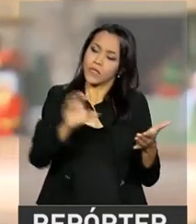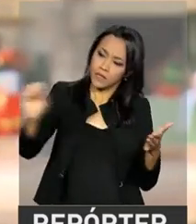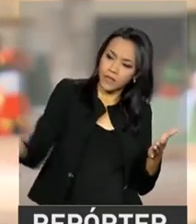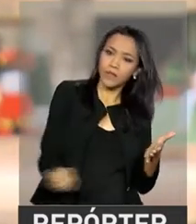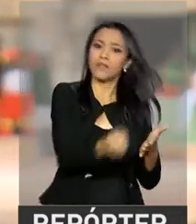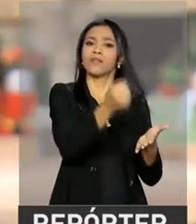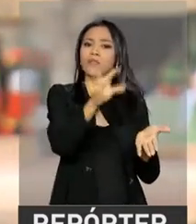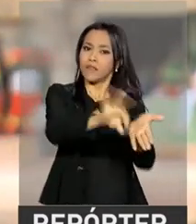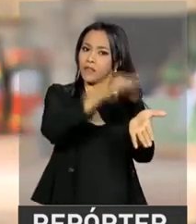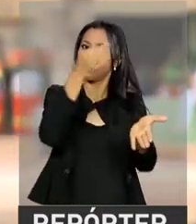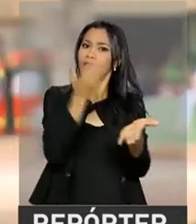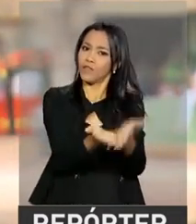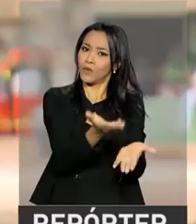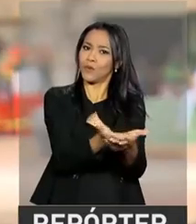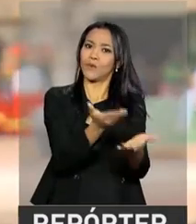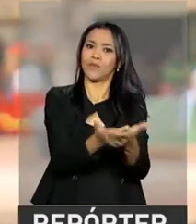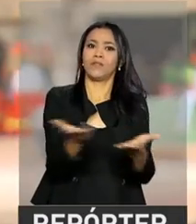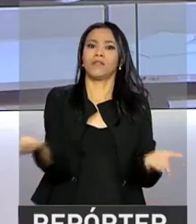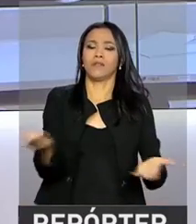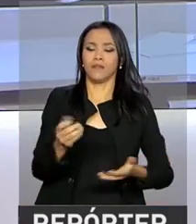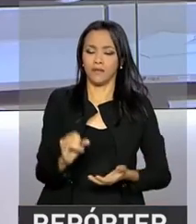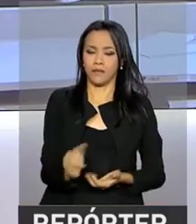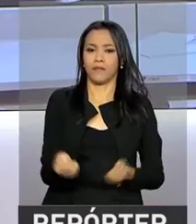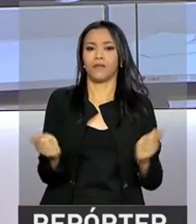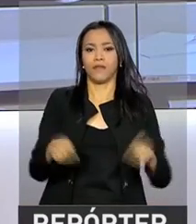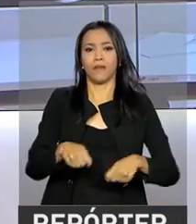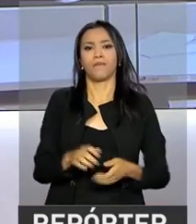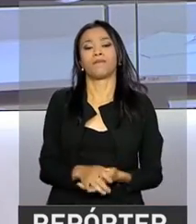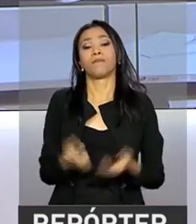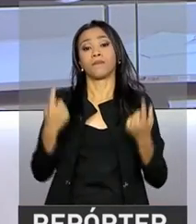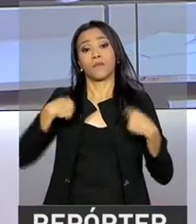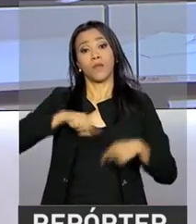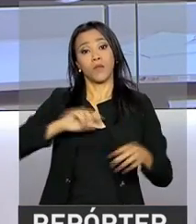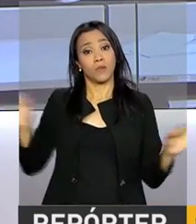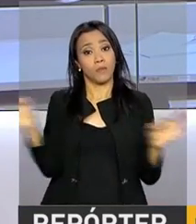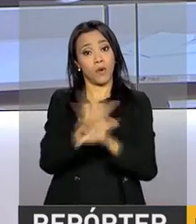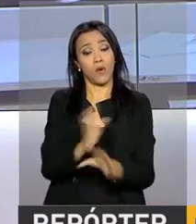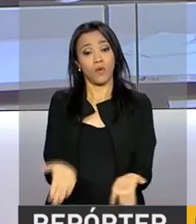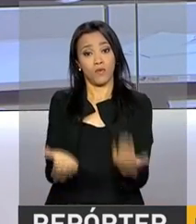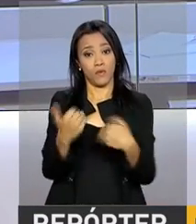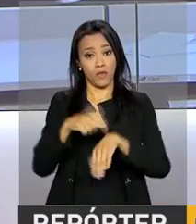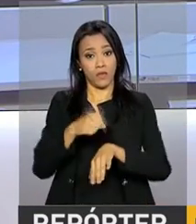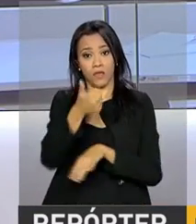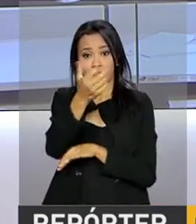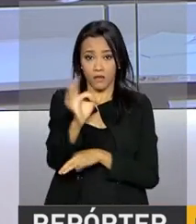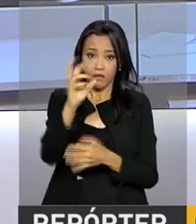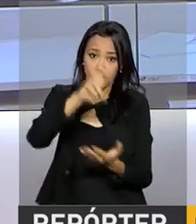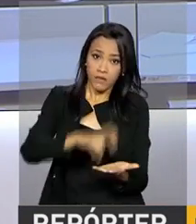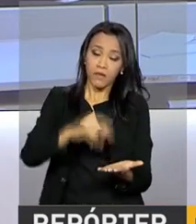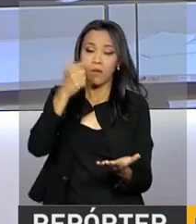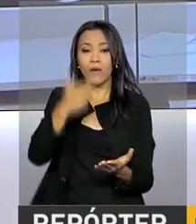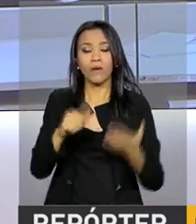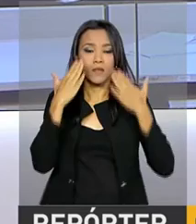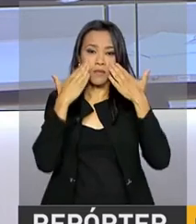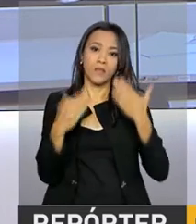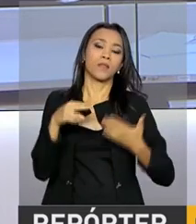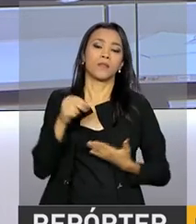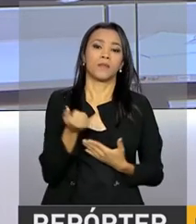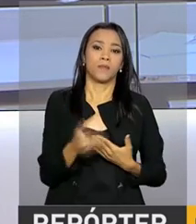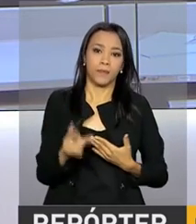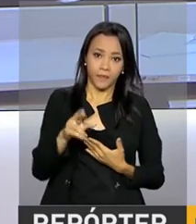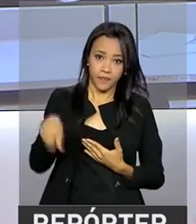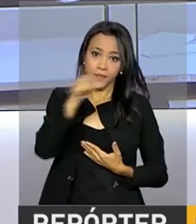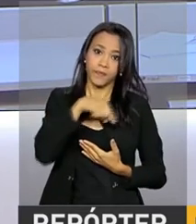mostrar que quem não votar só primeiro bom nós ficamos por aqui voltamos às 10 da manhã na próxima edição do repórter